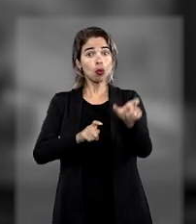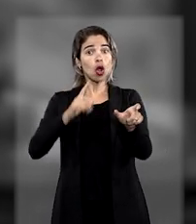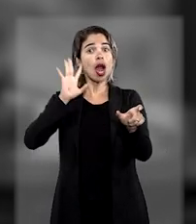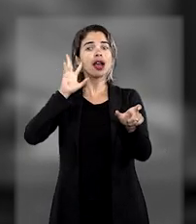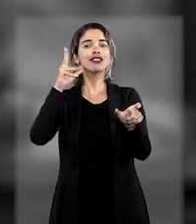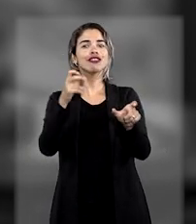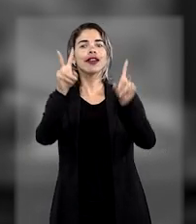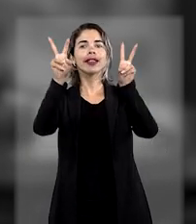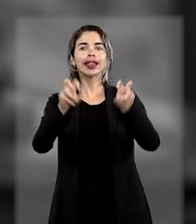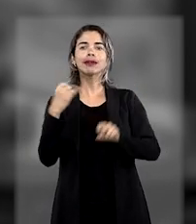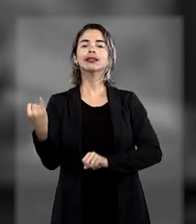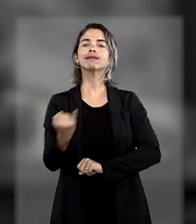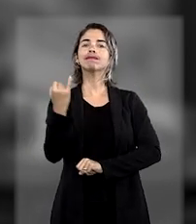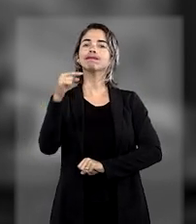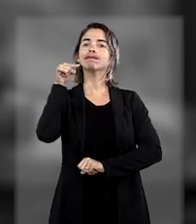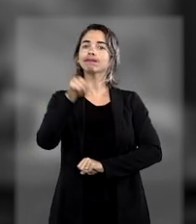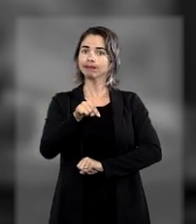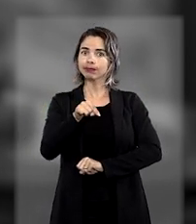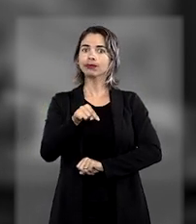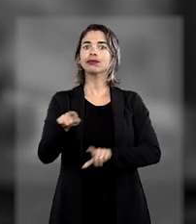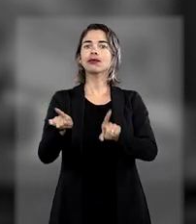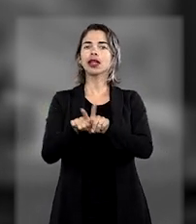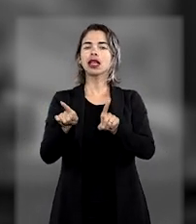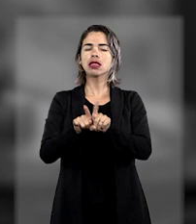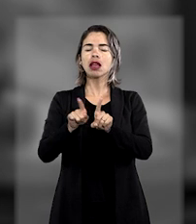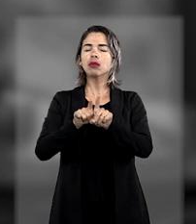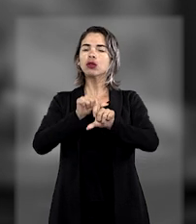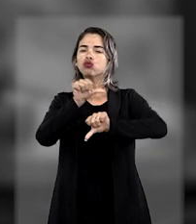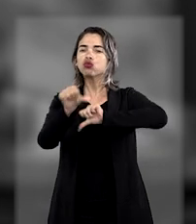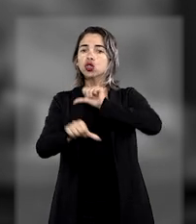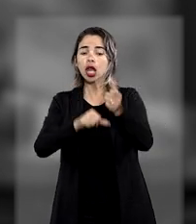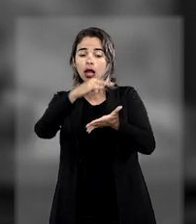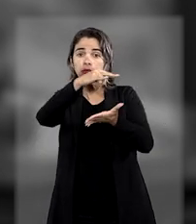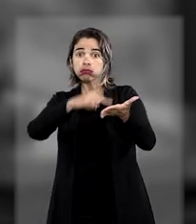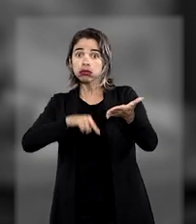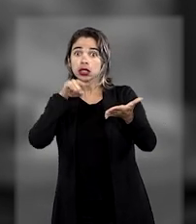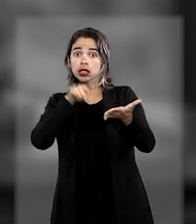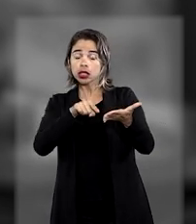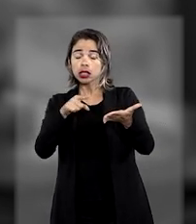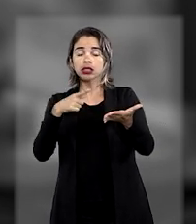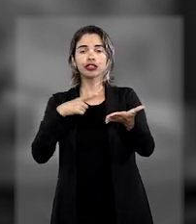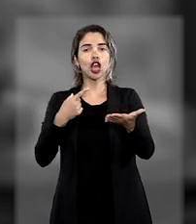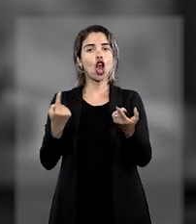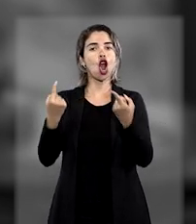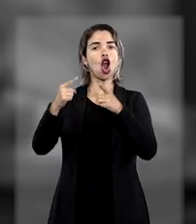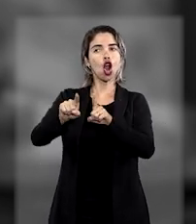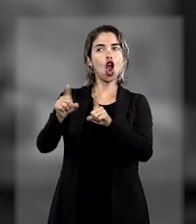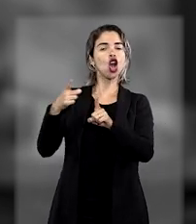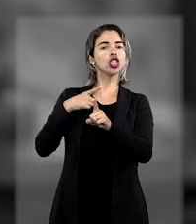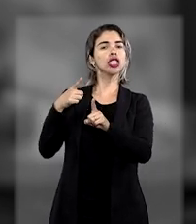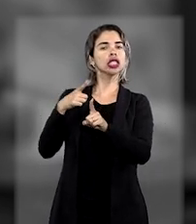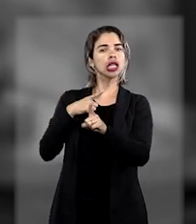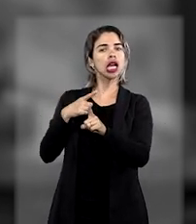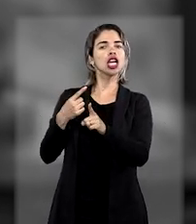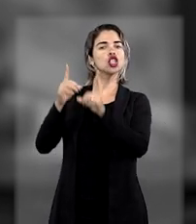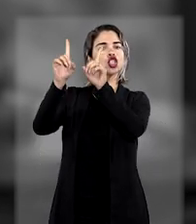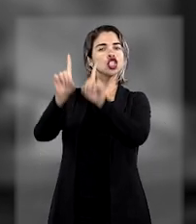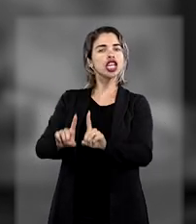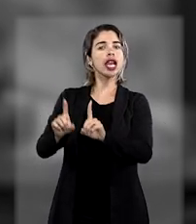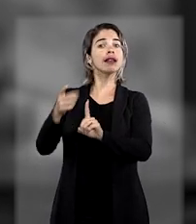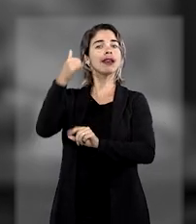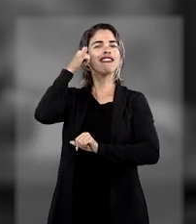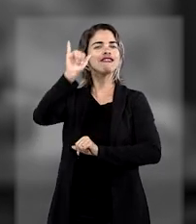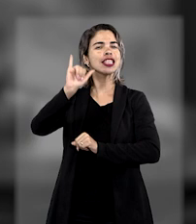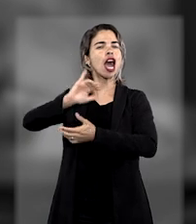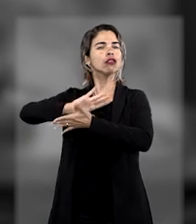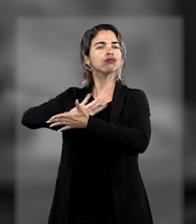julgamento de questões relevantes e que condicionar a alteração do registro violaria os direitos a identidade e a não